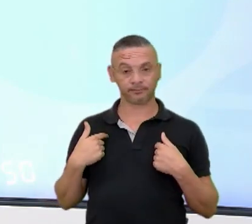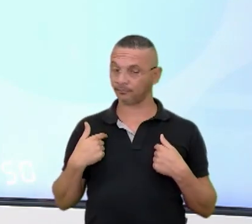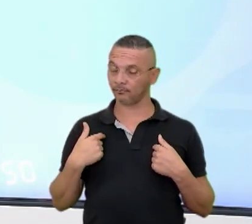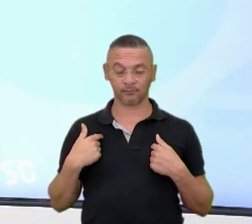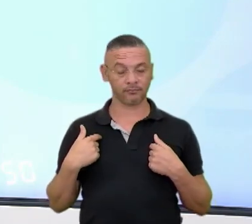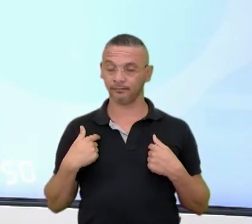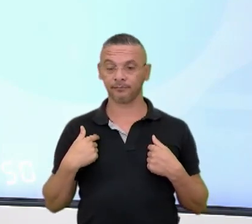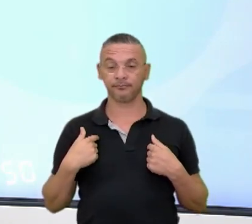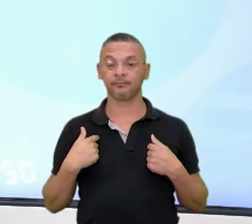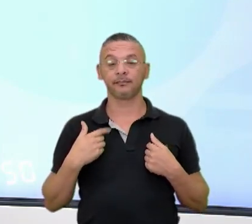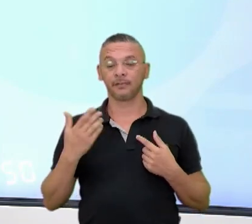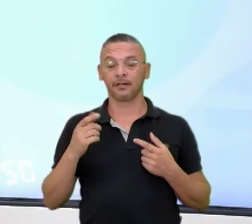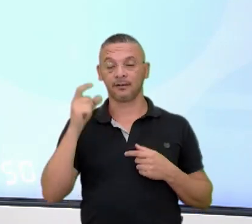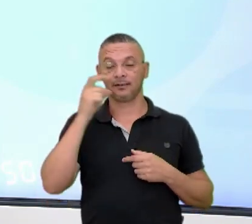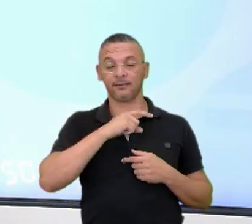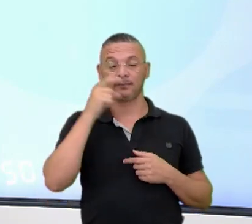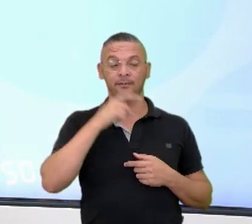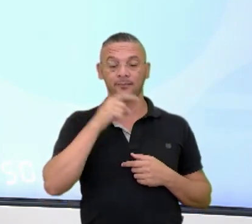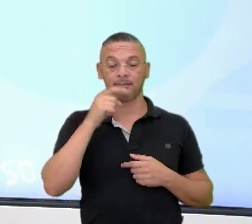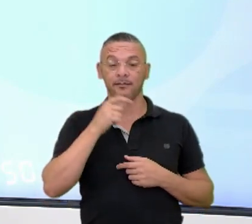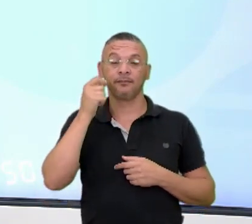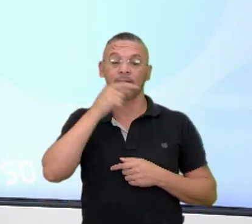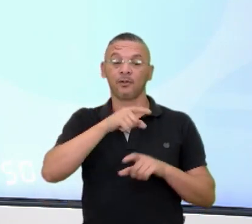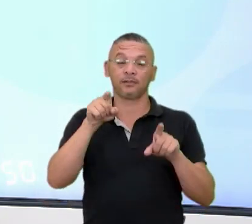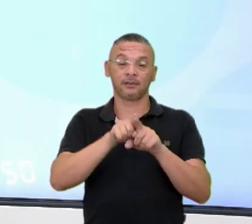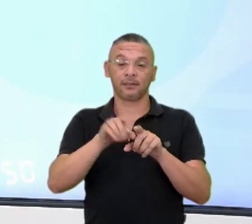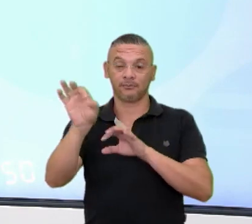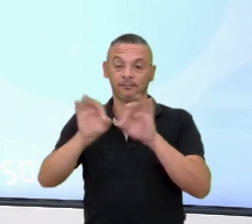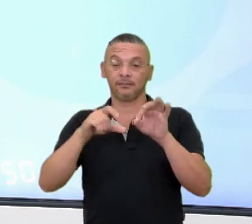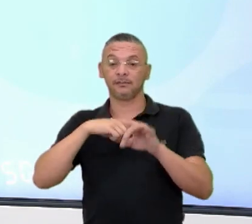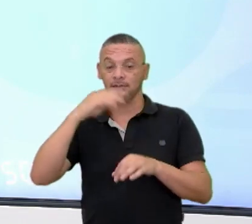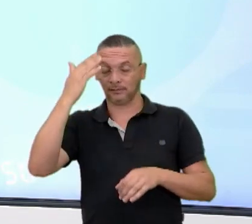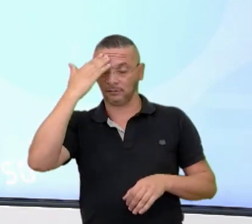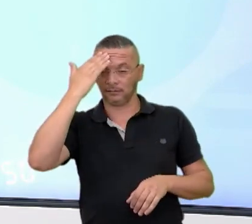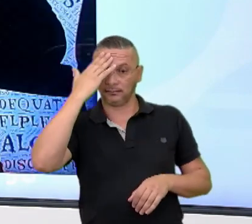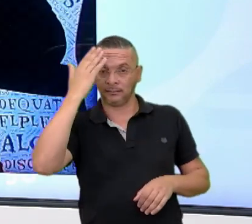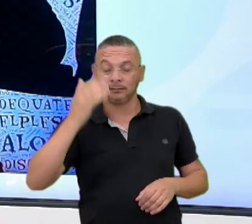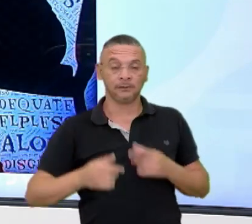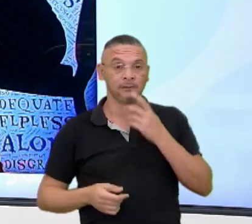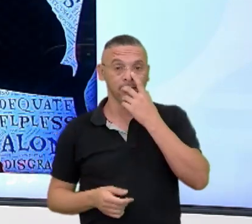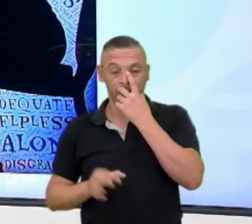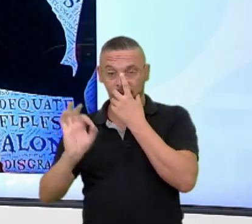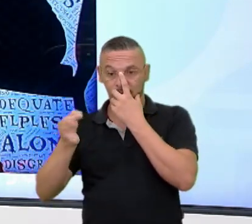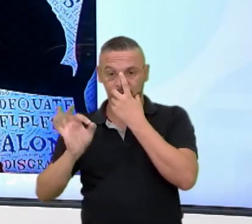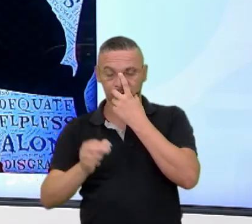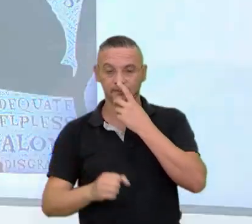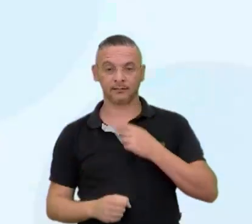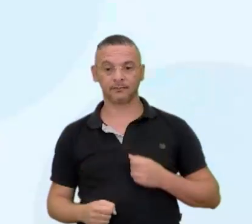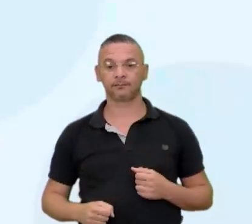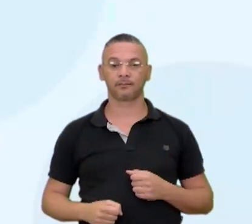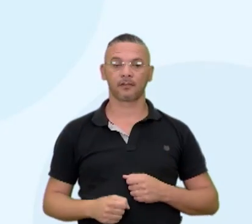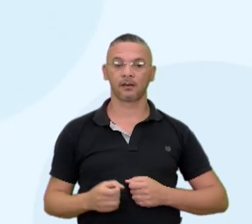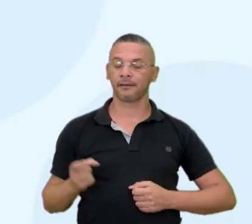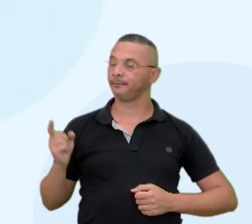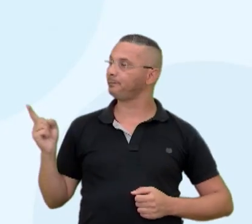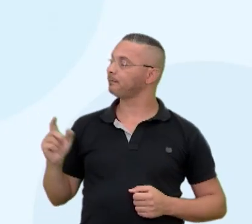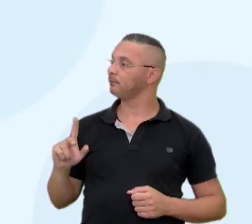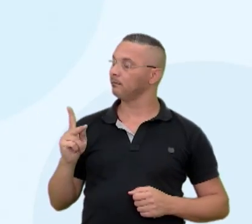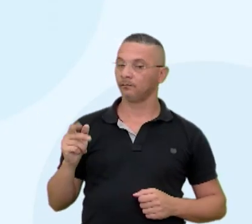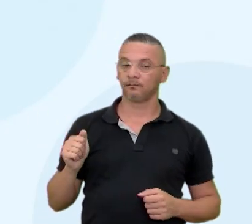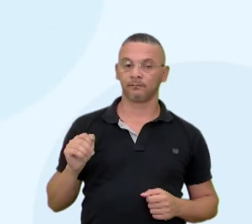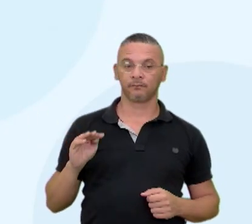muito grande. É para isso que servem os cookies. Ou seja, para te dar para te premiar, olha, você está na frente.